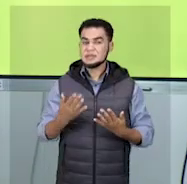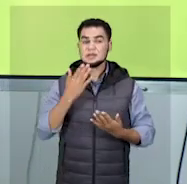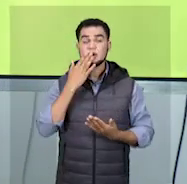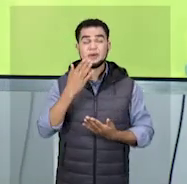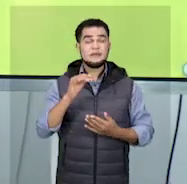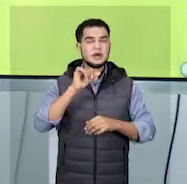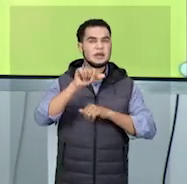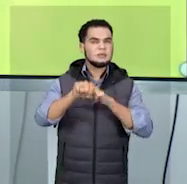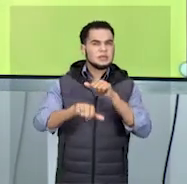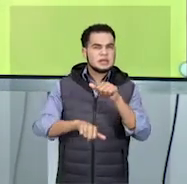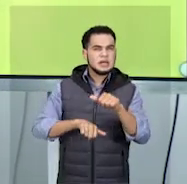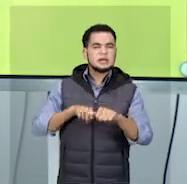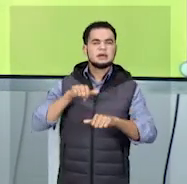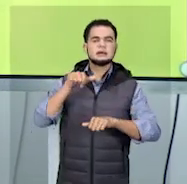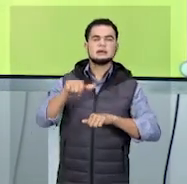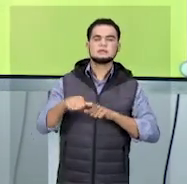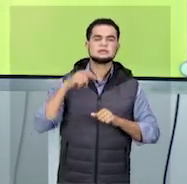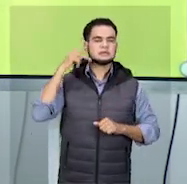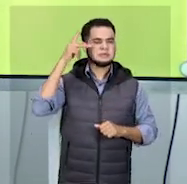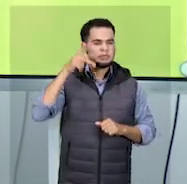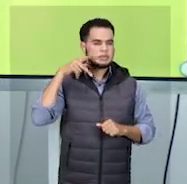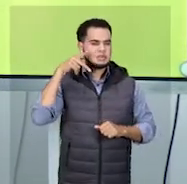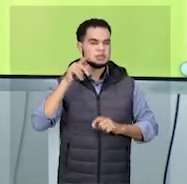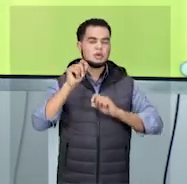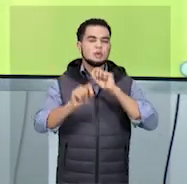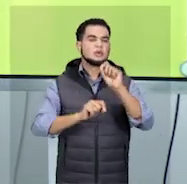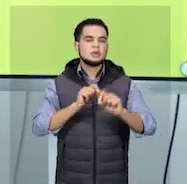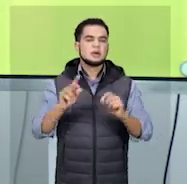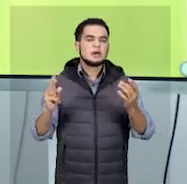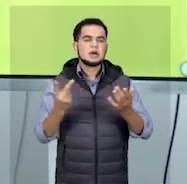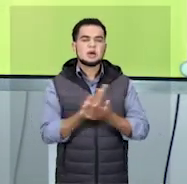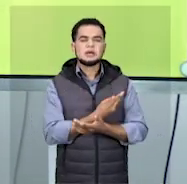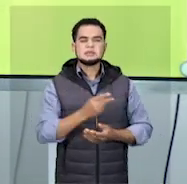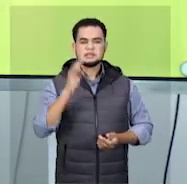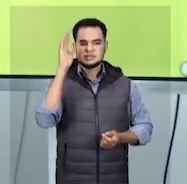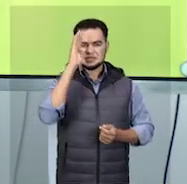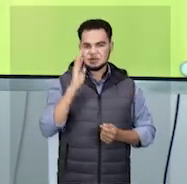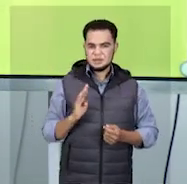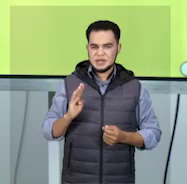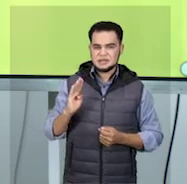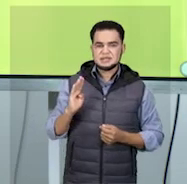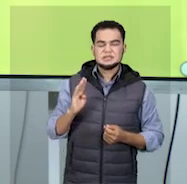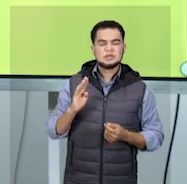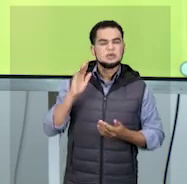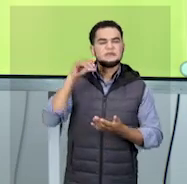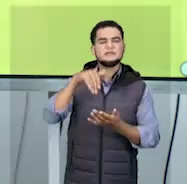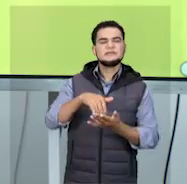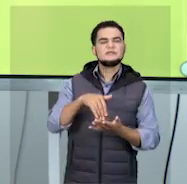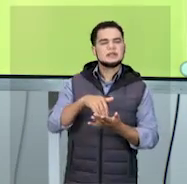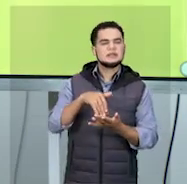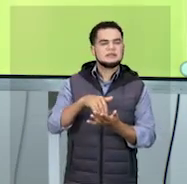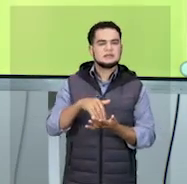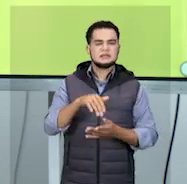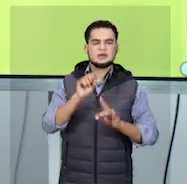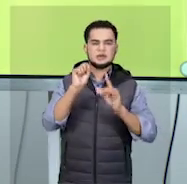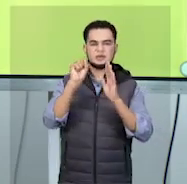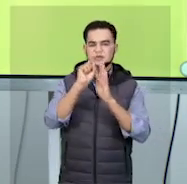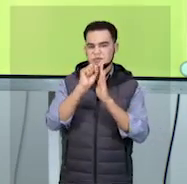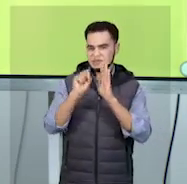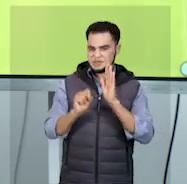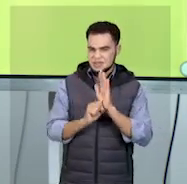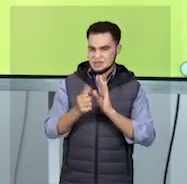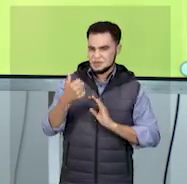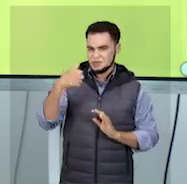essas mudanças, o que ocorria aqui no Brasil no finalzinho do século